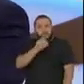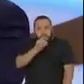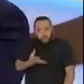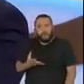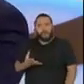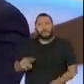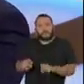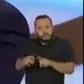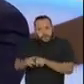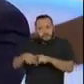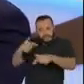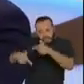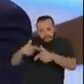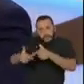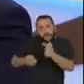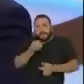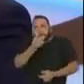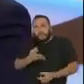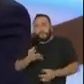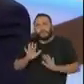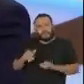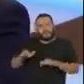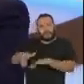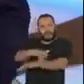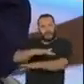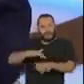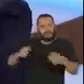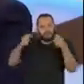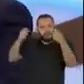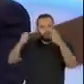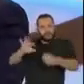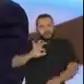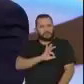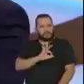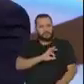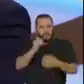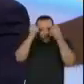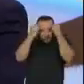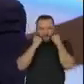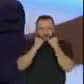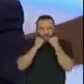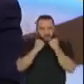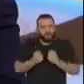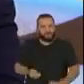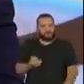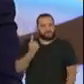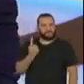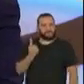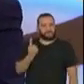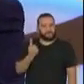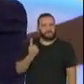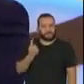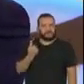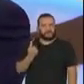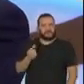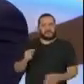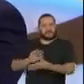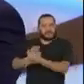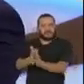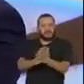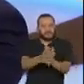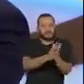etc e tal mas esse tipo de greve armada com policiais encapuzados destruindo patrimônio